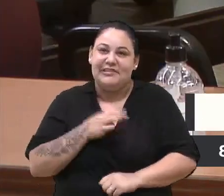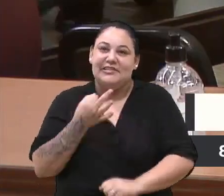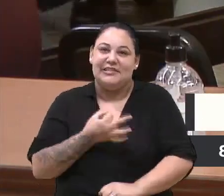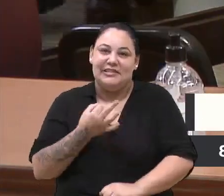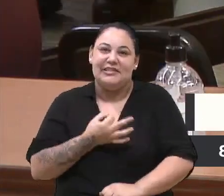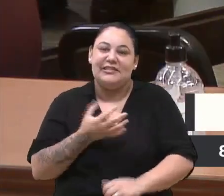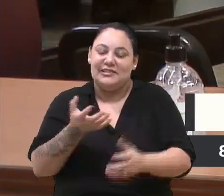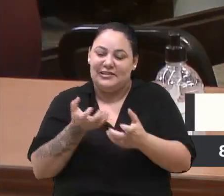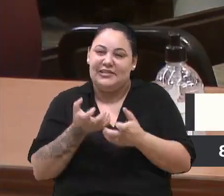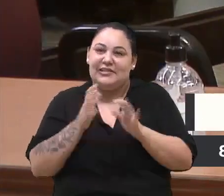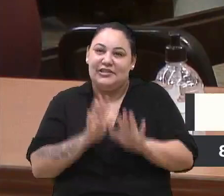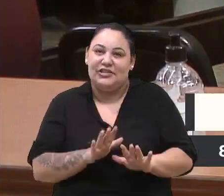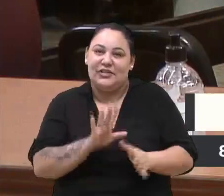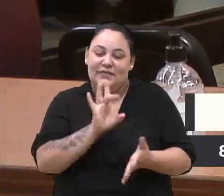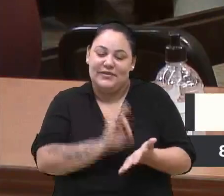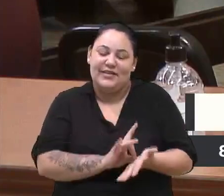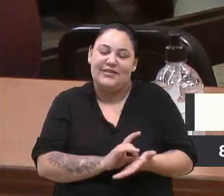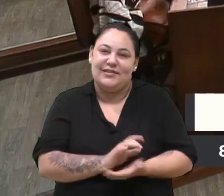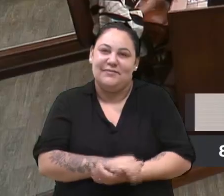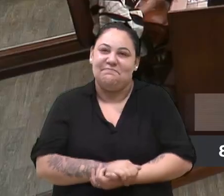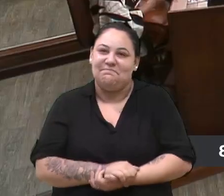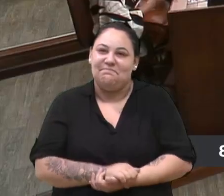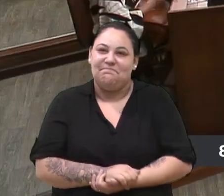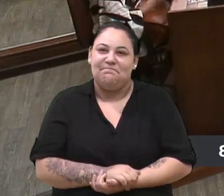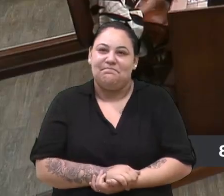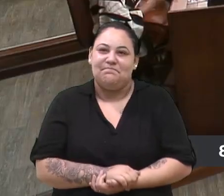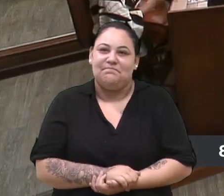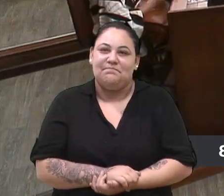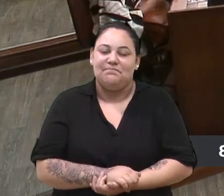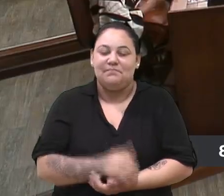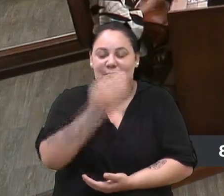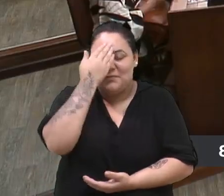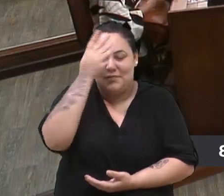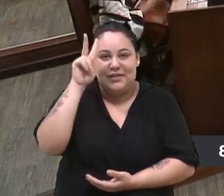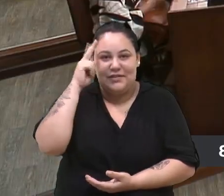isso. Obrigado, vereador Velocino.